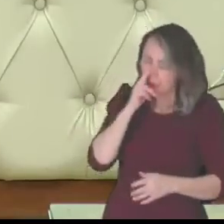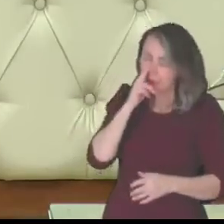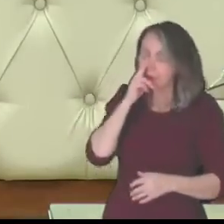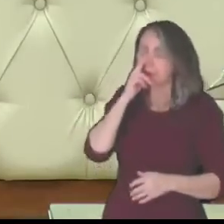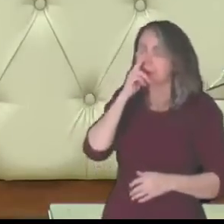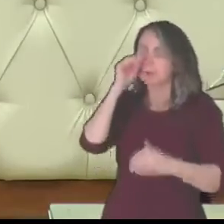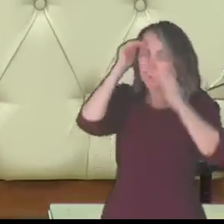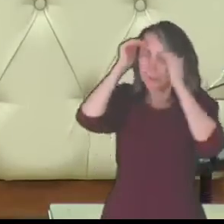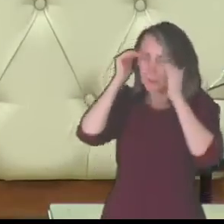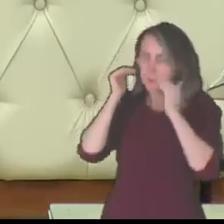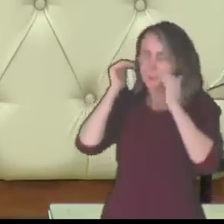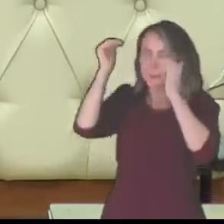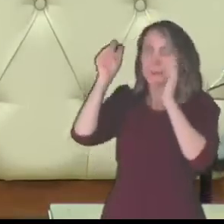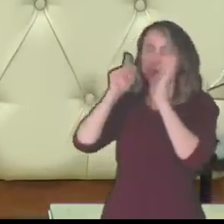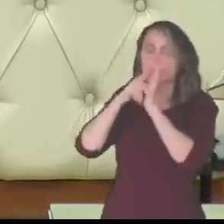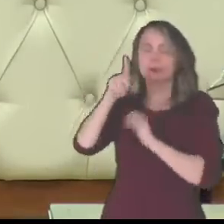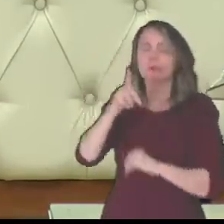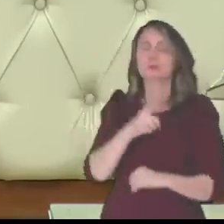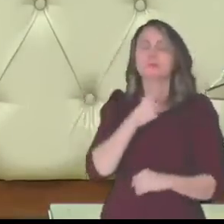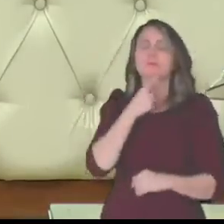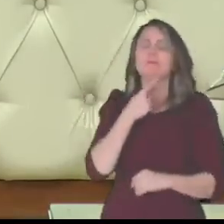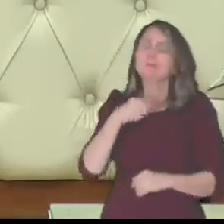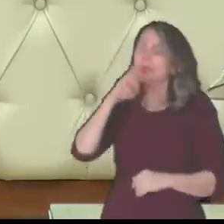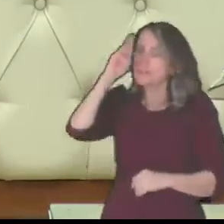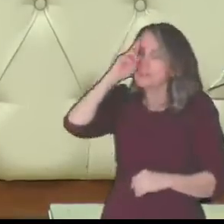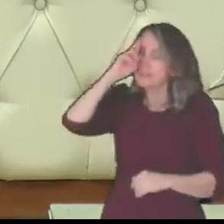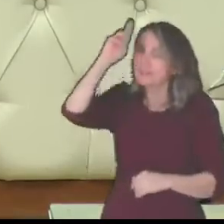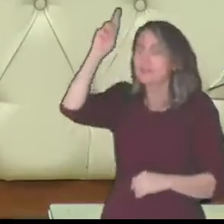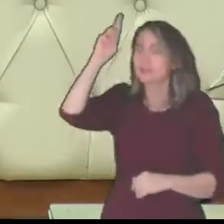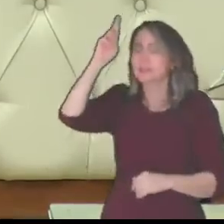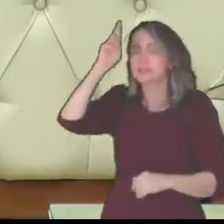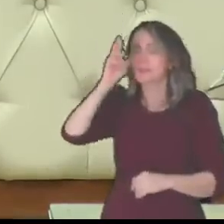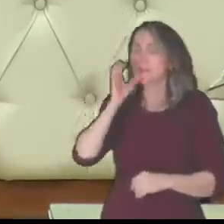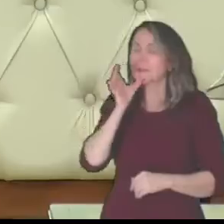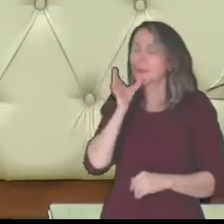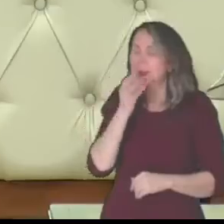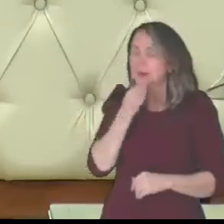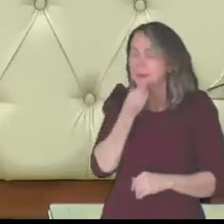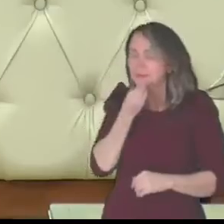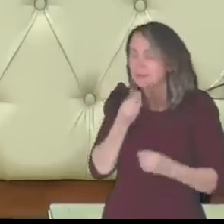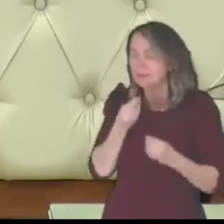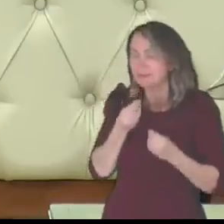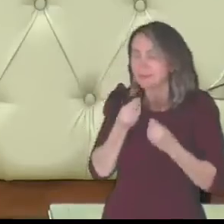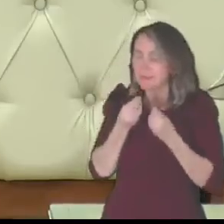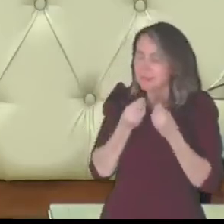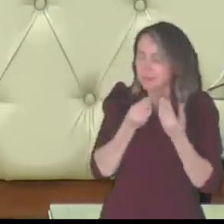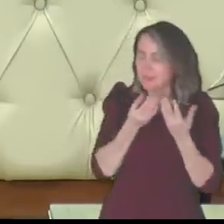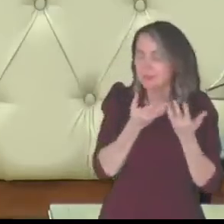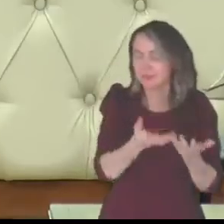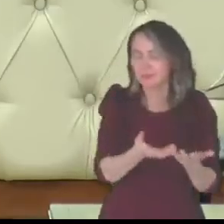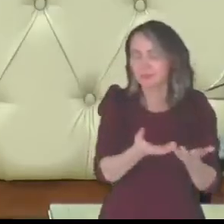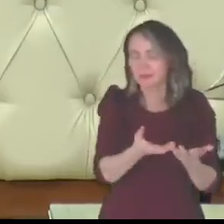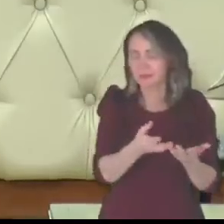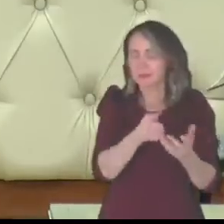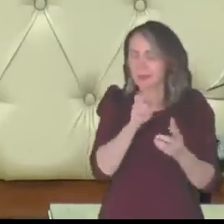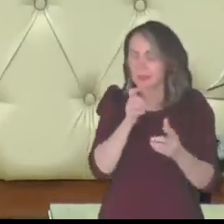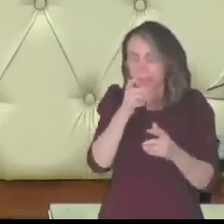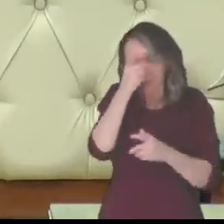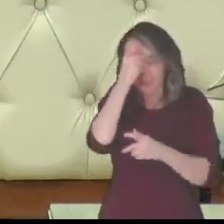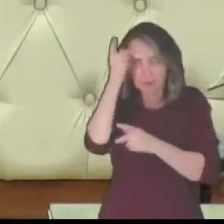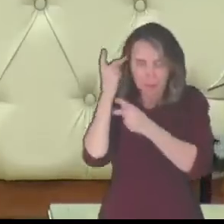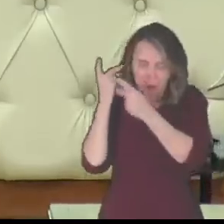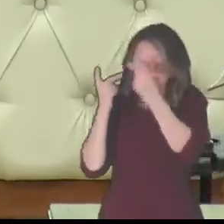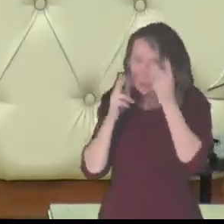eles andem a luz da tua palavra senhor da conhecimento Para que sejam cheios de que